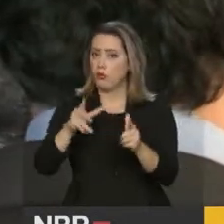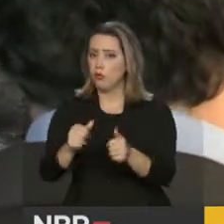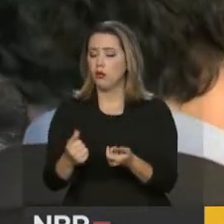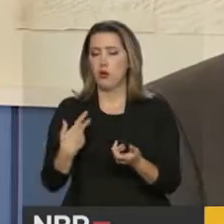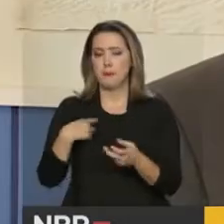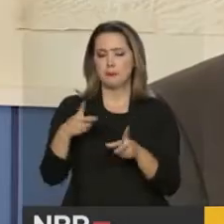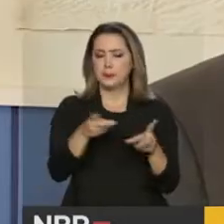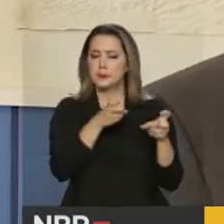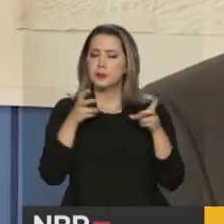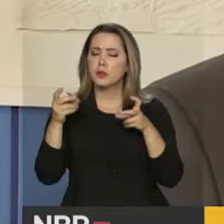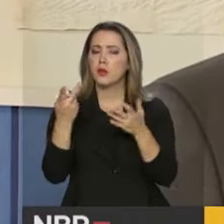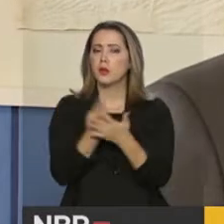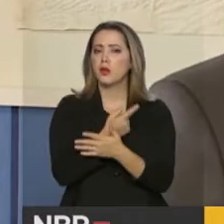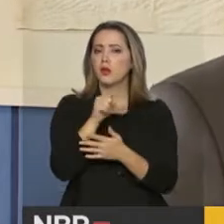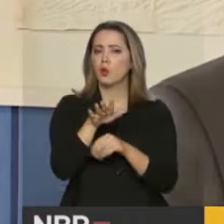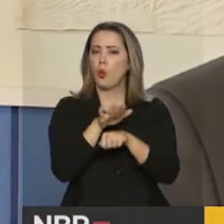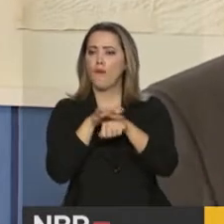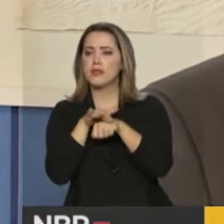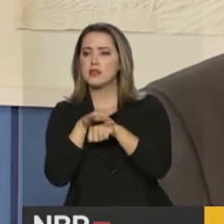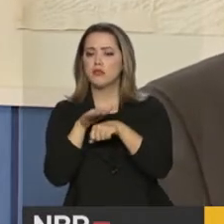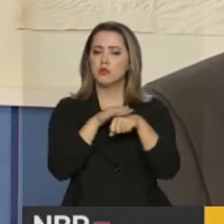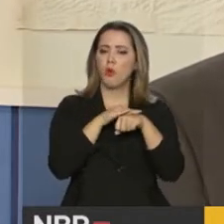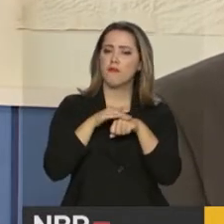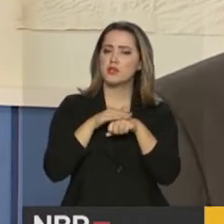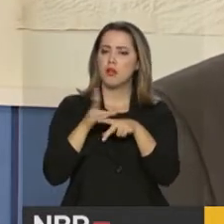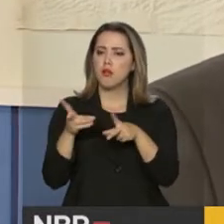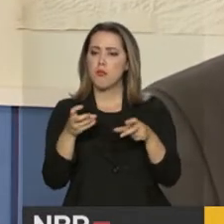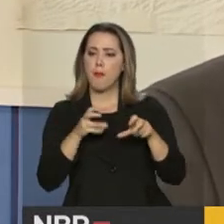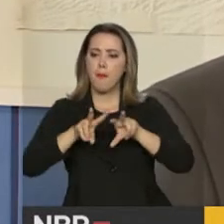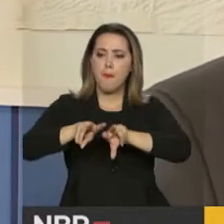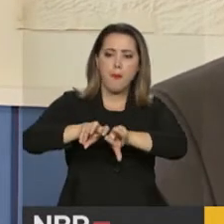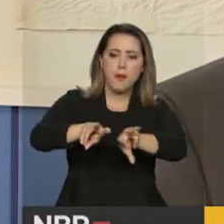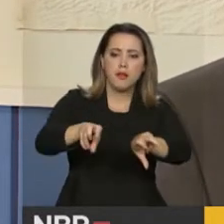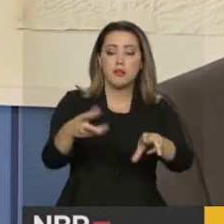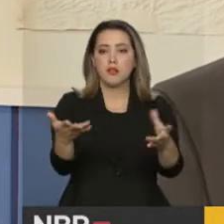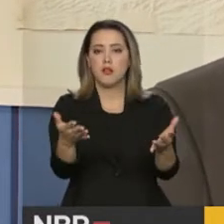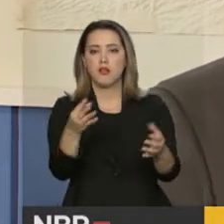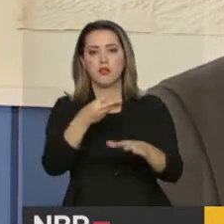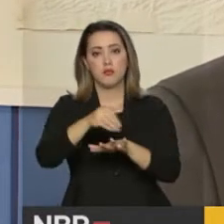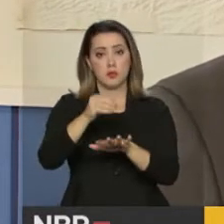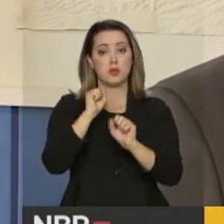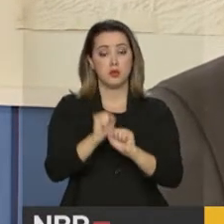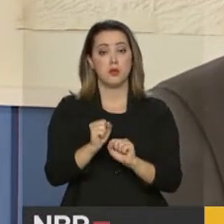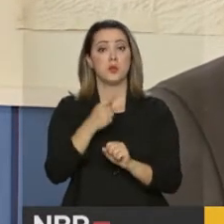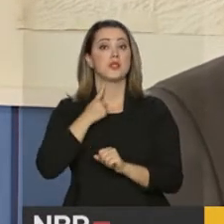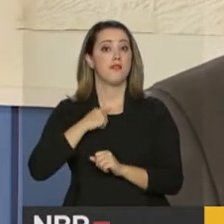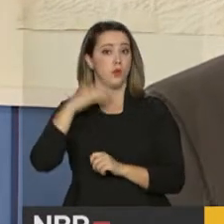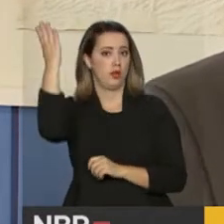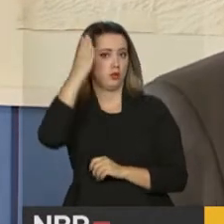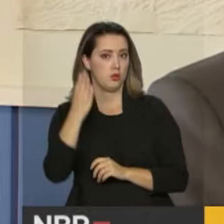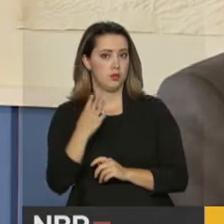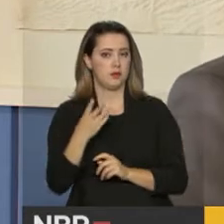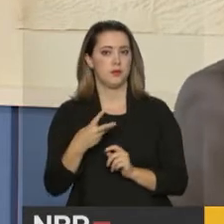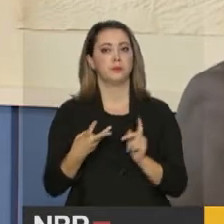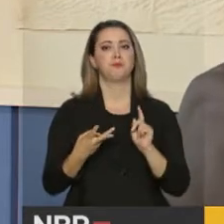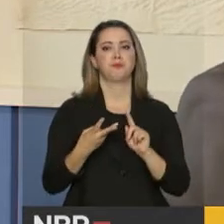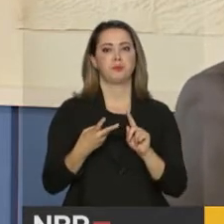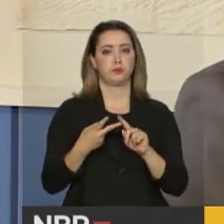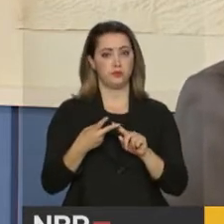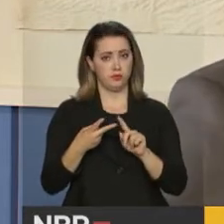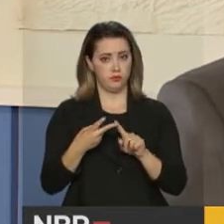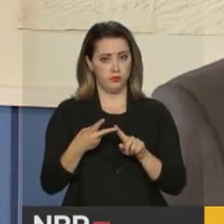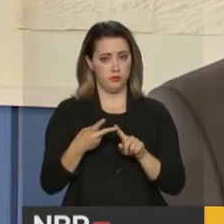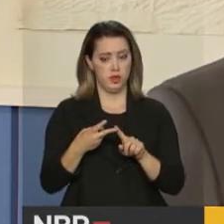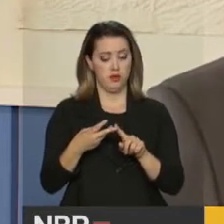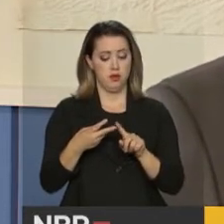observando o que está acontecendo, conversando, colhendo informações que podem ser do interesse do Brasil. Ele tem a função, evidentemente, de